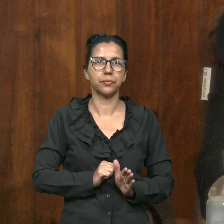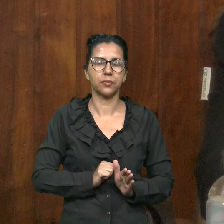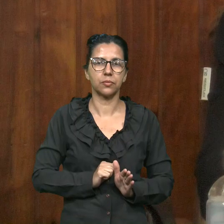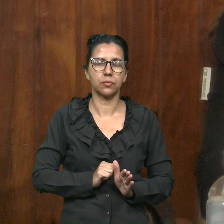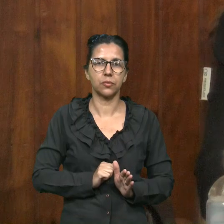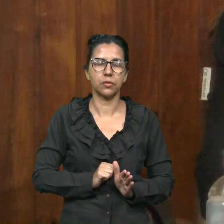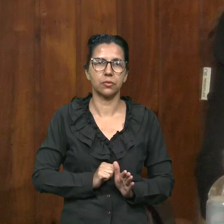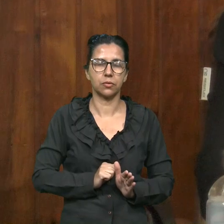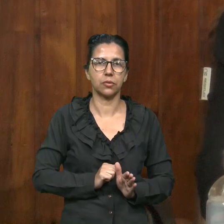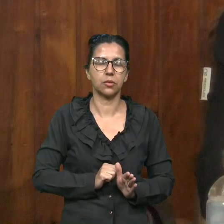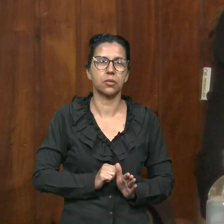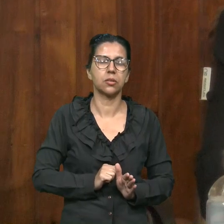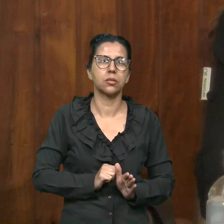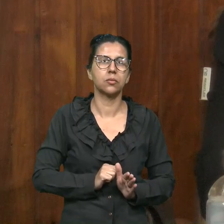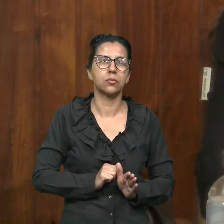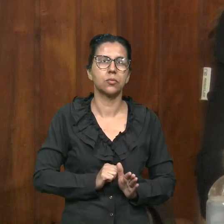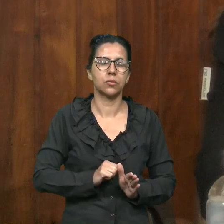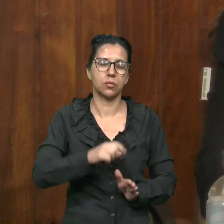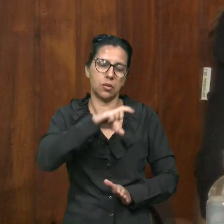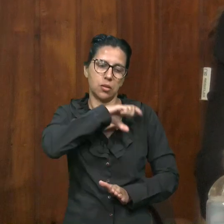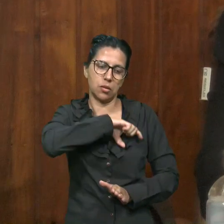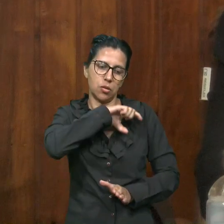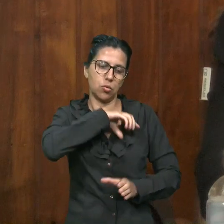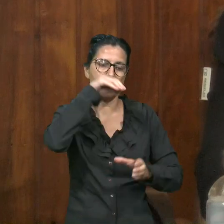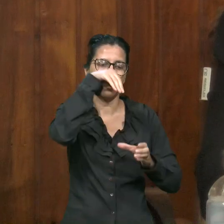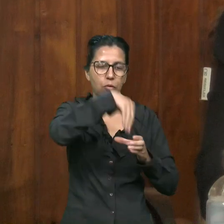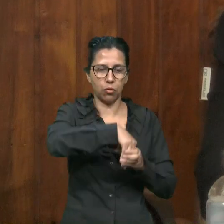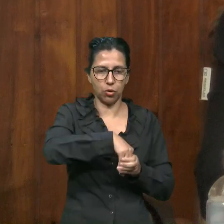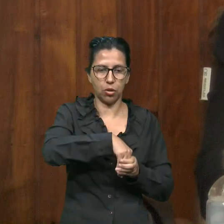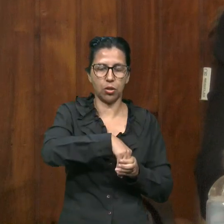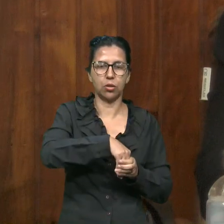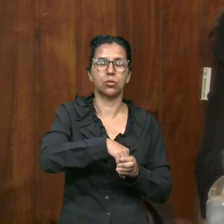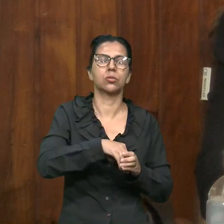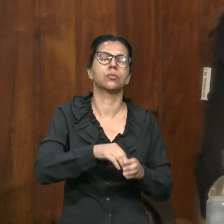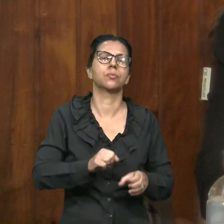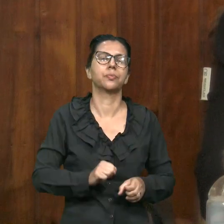181.010.178, dígito 60, título de eleitor